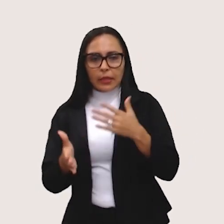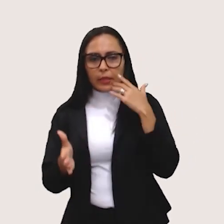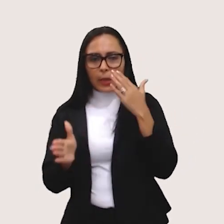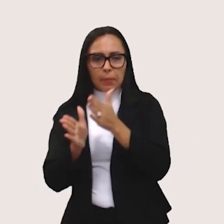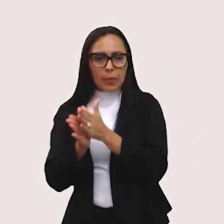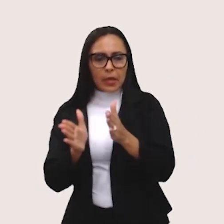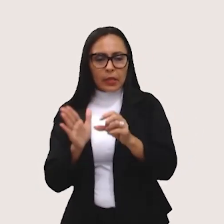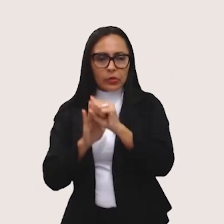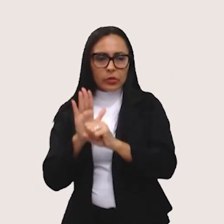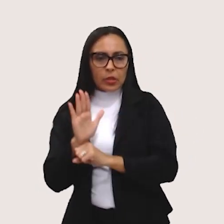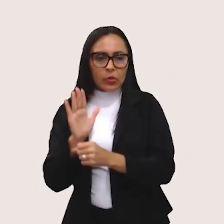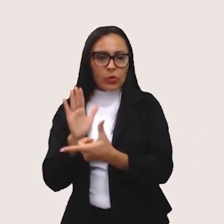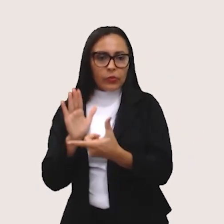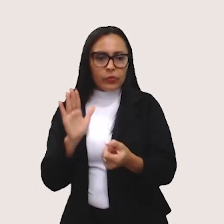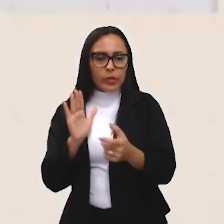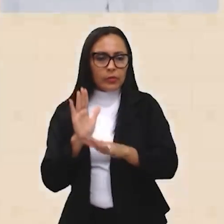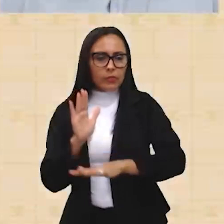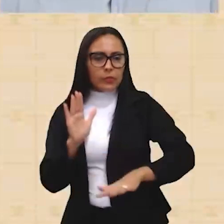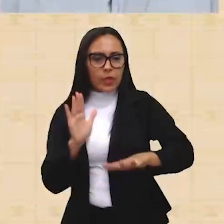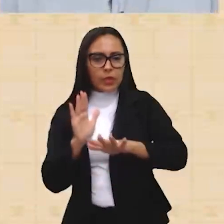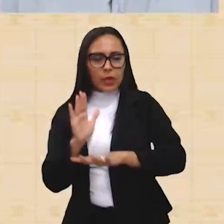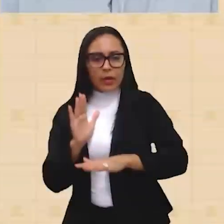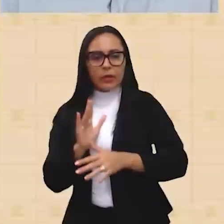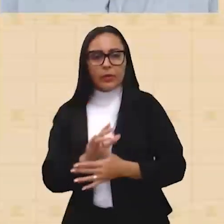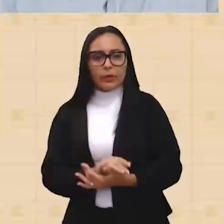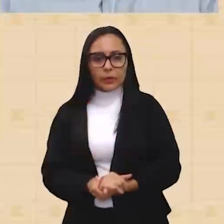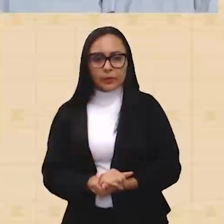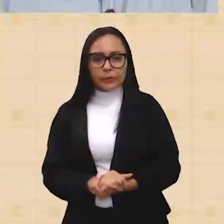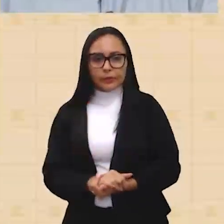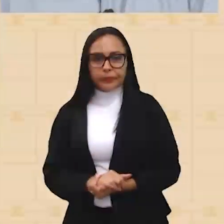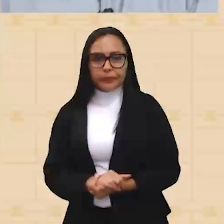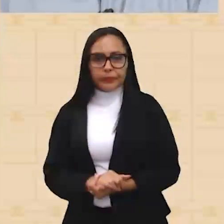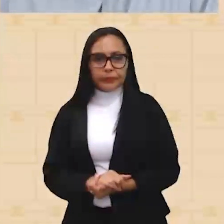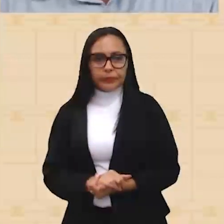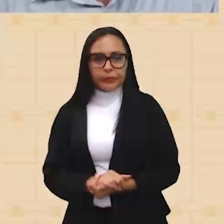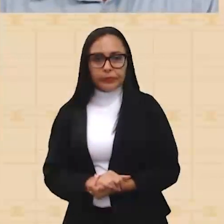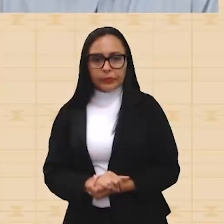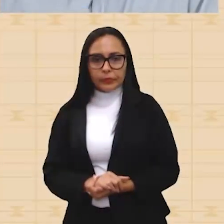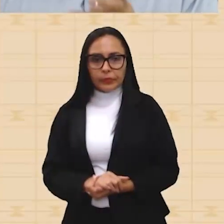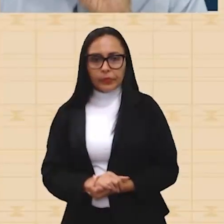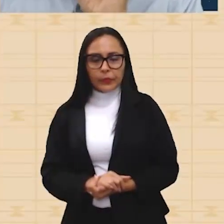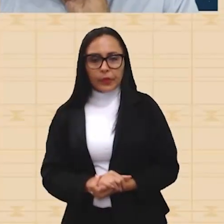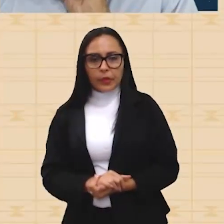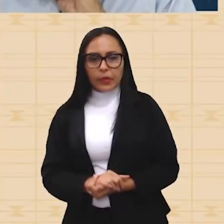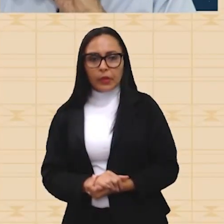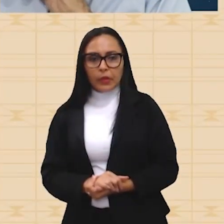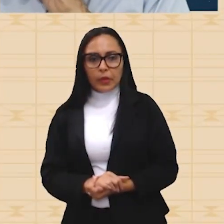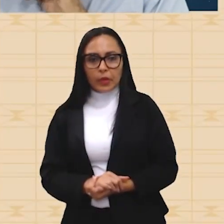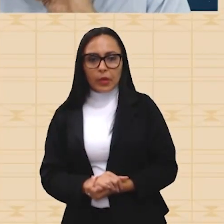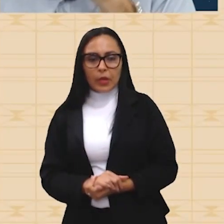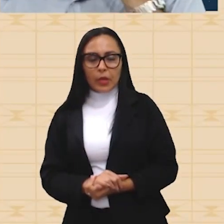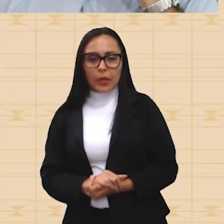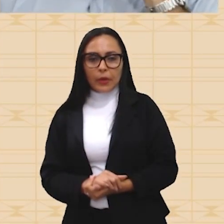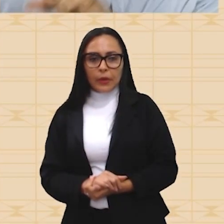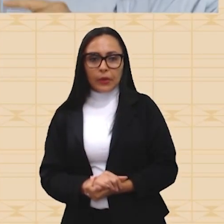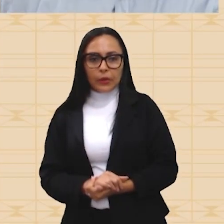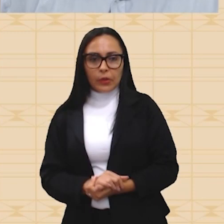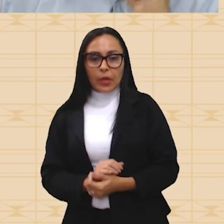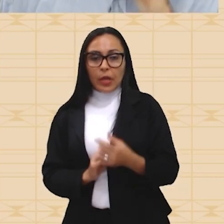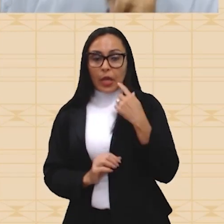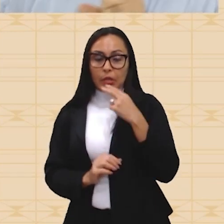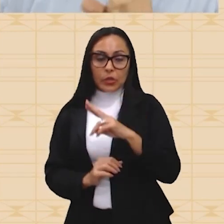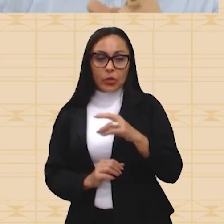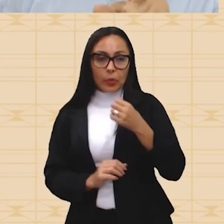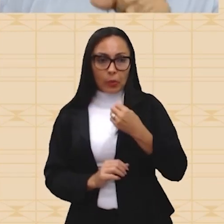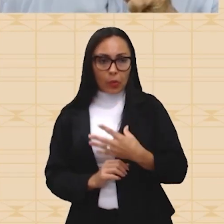ser Paris o grande cenário que vai abrigar tudo isso. O que é que o futurismo queria? Esse nome é muito bom, minha gente, esse nome é muito bom,